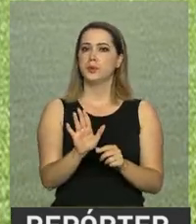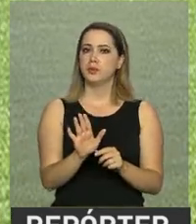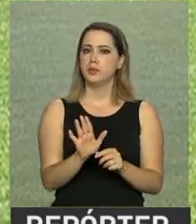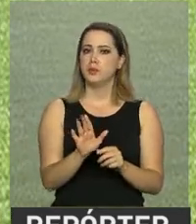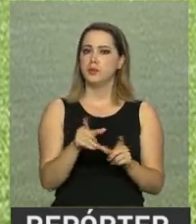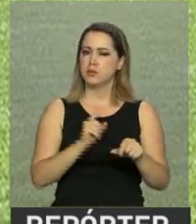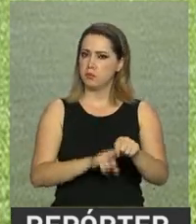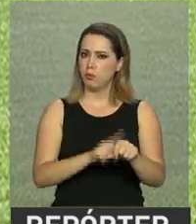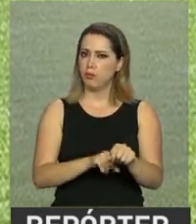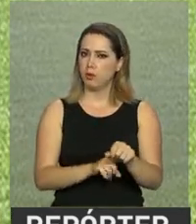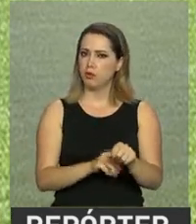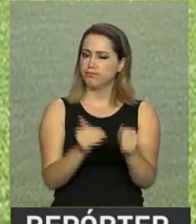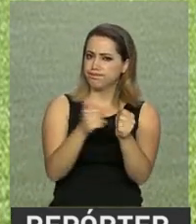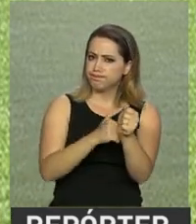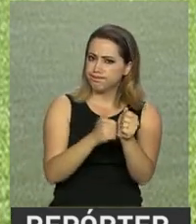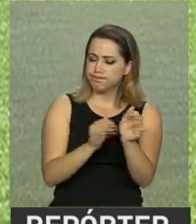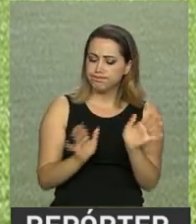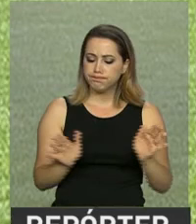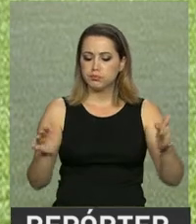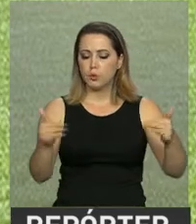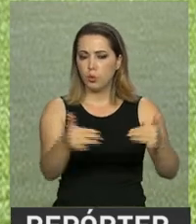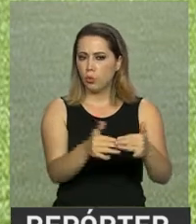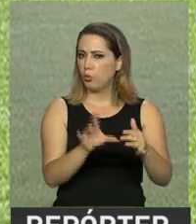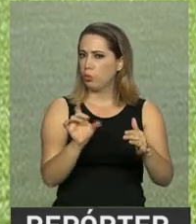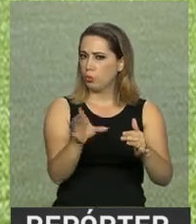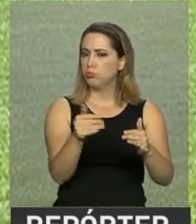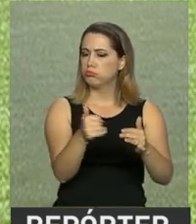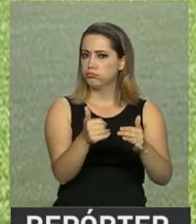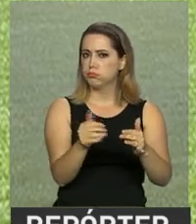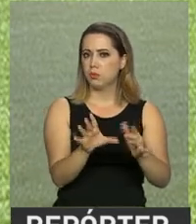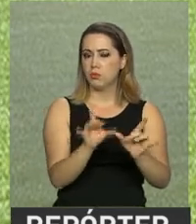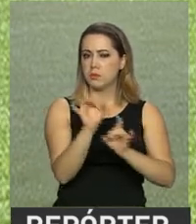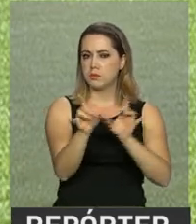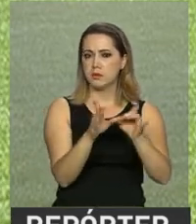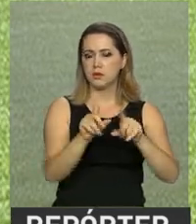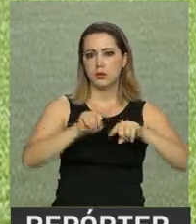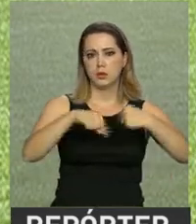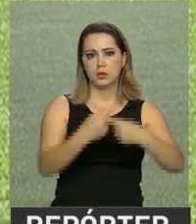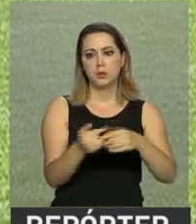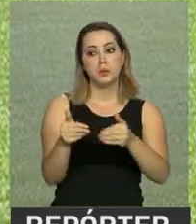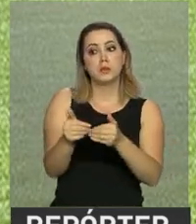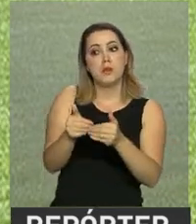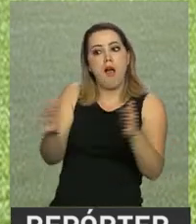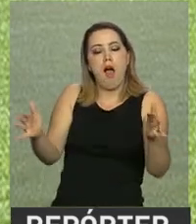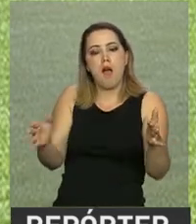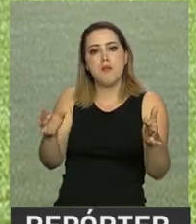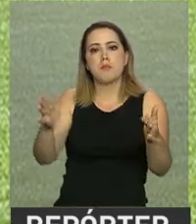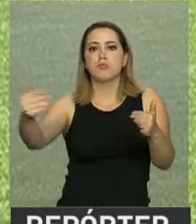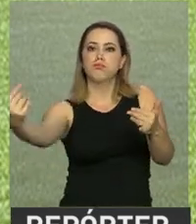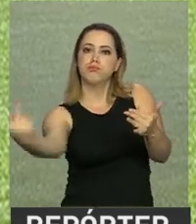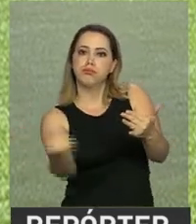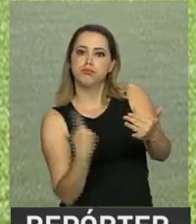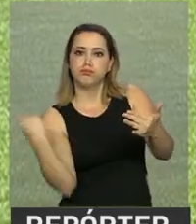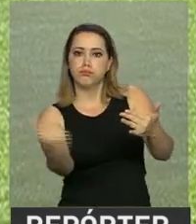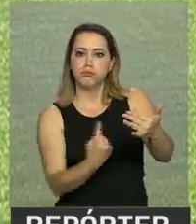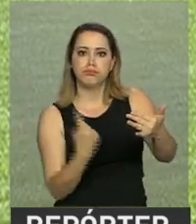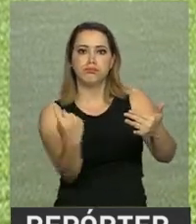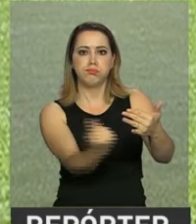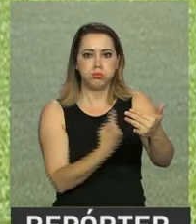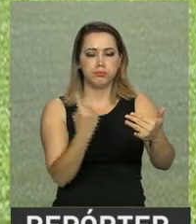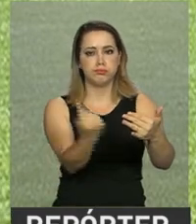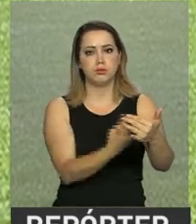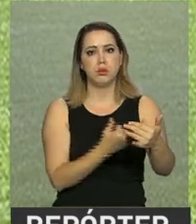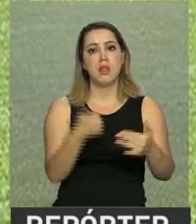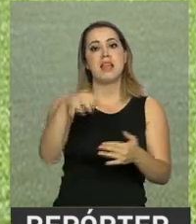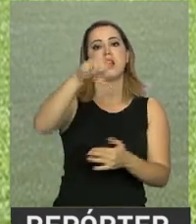reservado, os portões da Arena Condá serão abertos ao público. A capacidade aqui nas arquibancadas é de 19